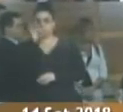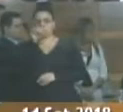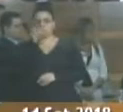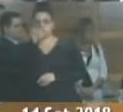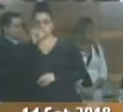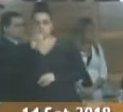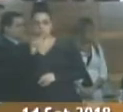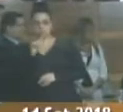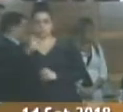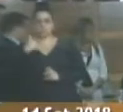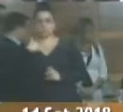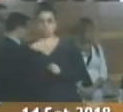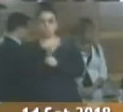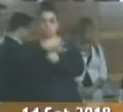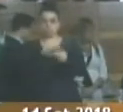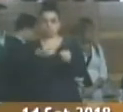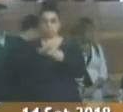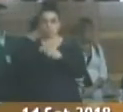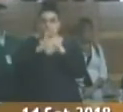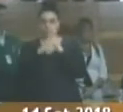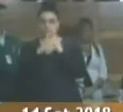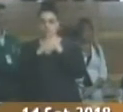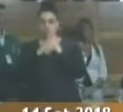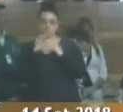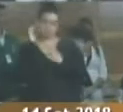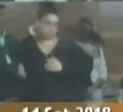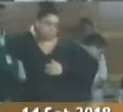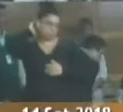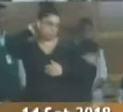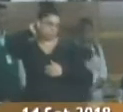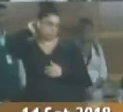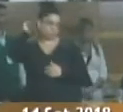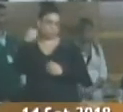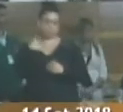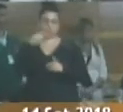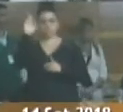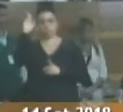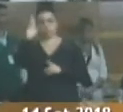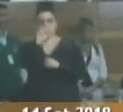Palmas, no momento representante da Associação de Moradores.